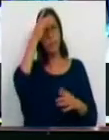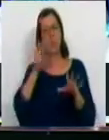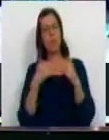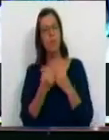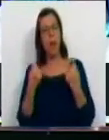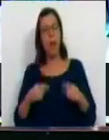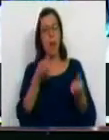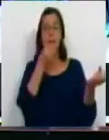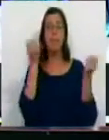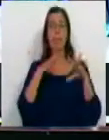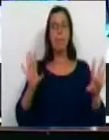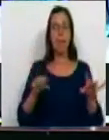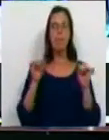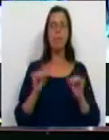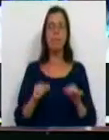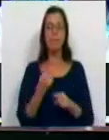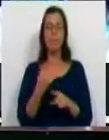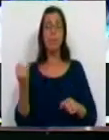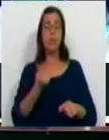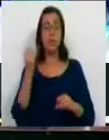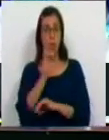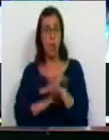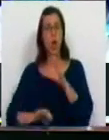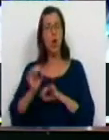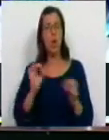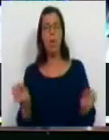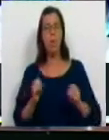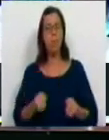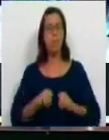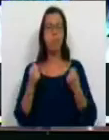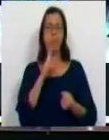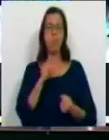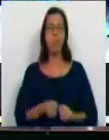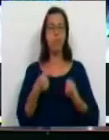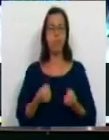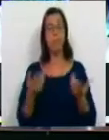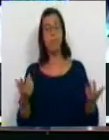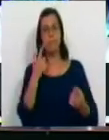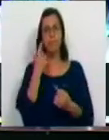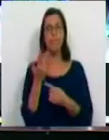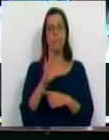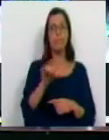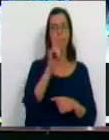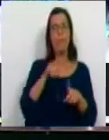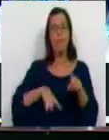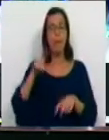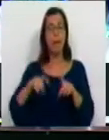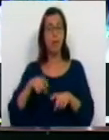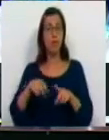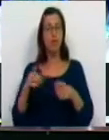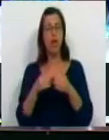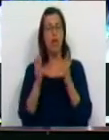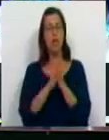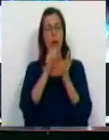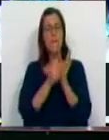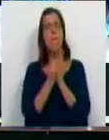social que se está a perder e também aqui as instituições europeias não têm conseguido responder. Veja-se a questão dos refugiados e todas